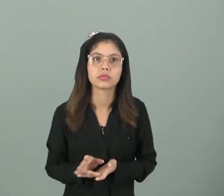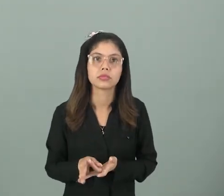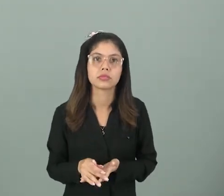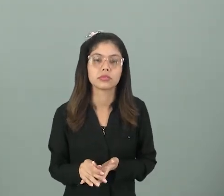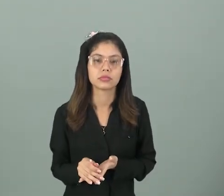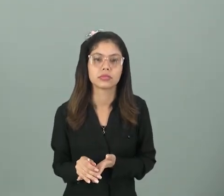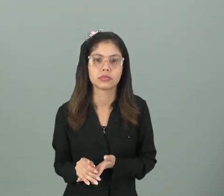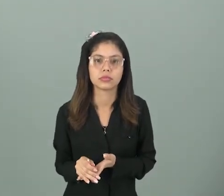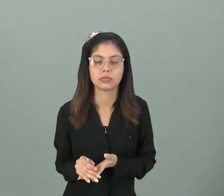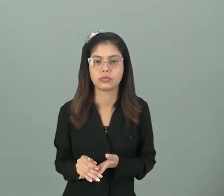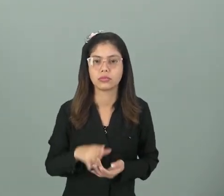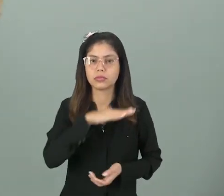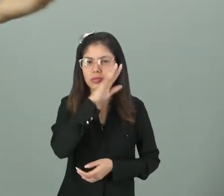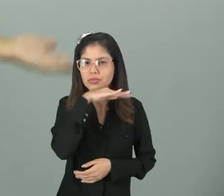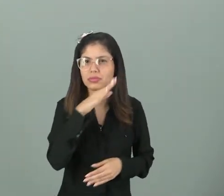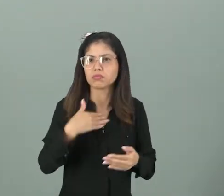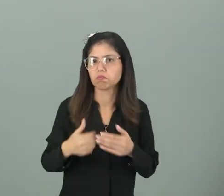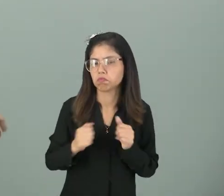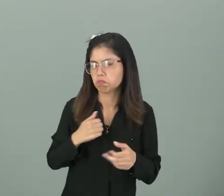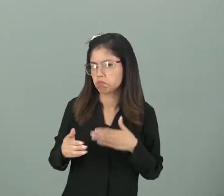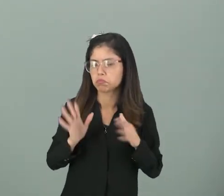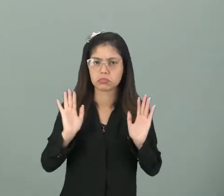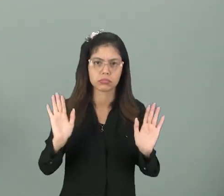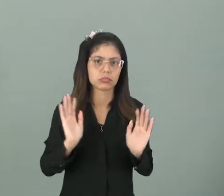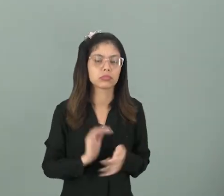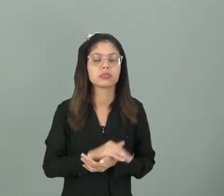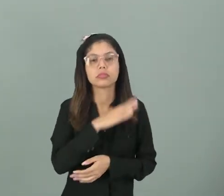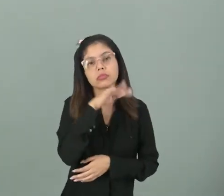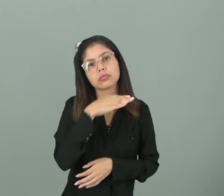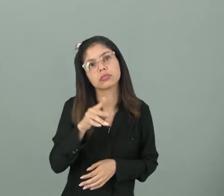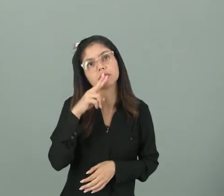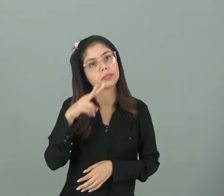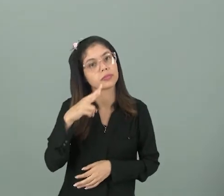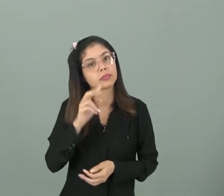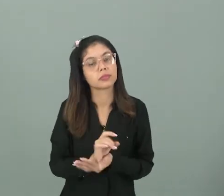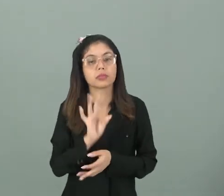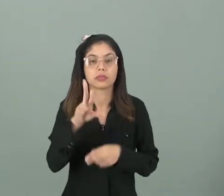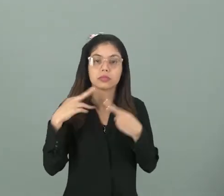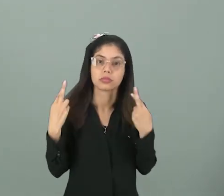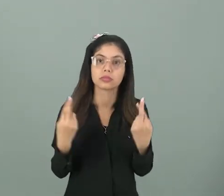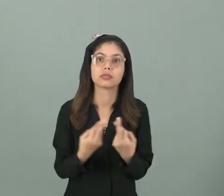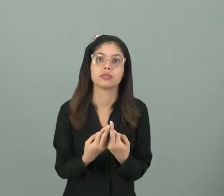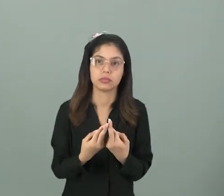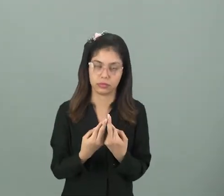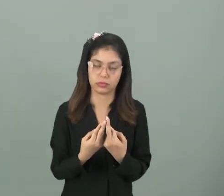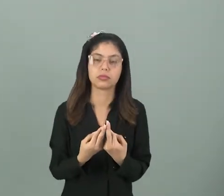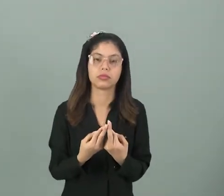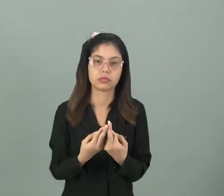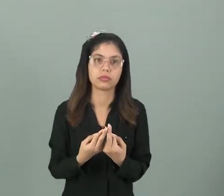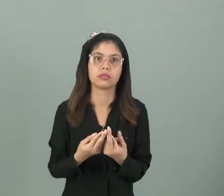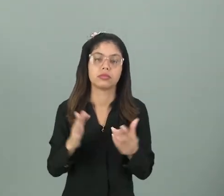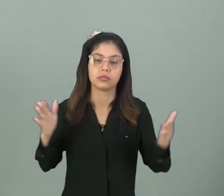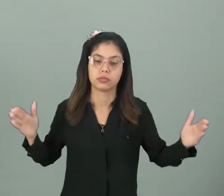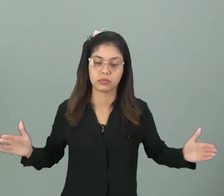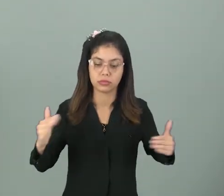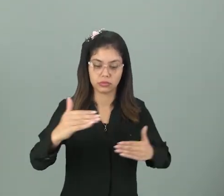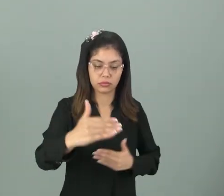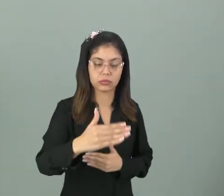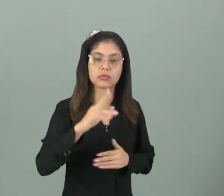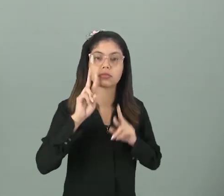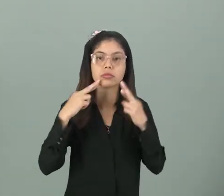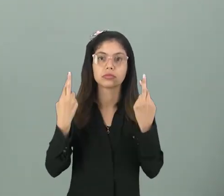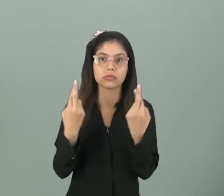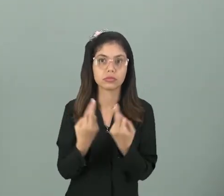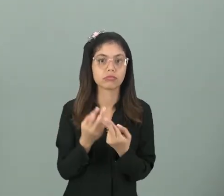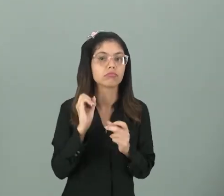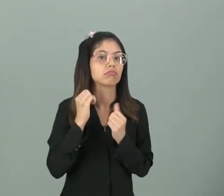eu falo, é um animal, pode ser qualquer animal. Animal a gente acabou de ver que é só o reino. Reino é uma categoria muito abrangente.